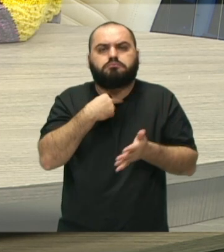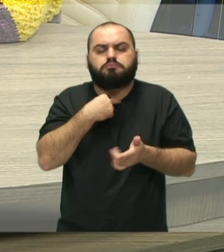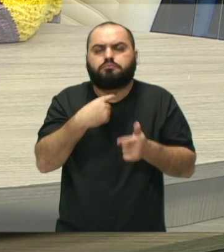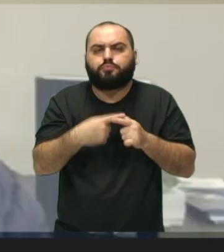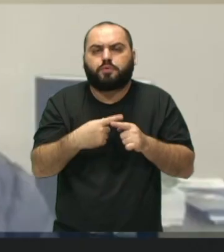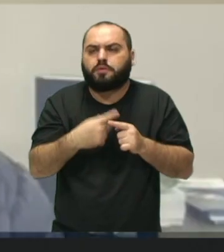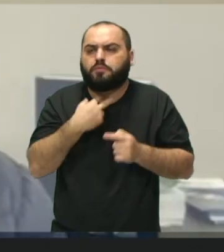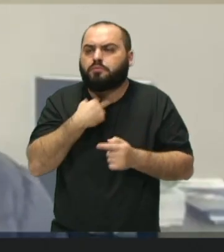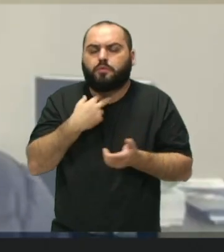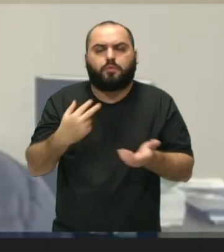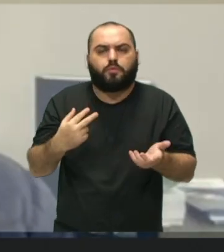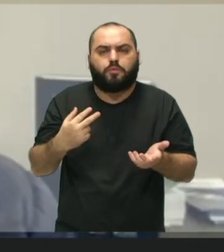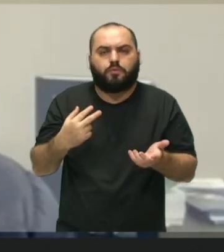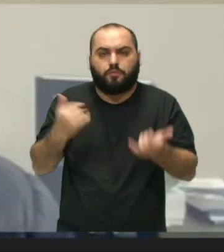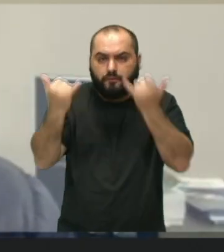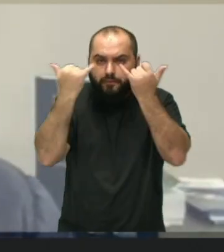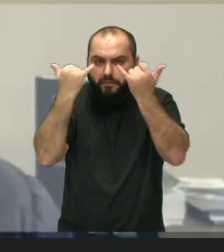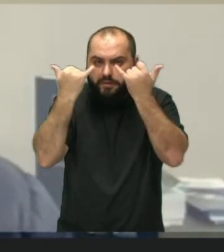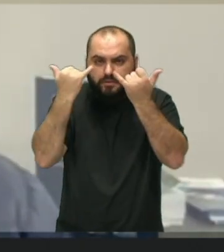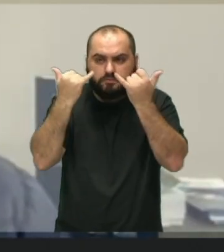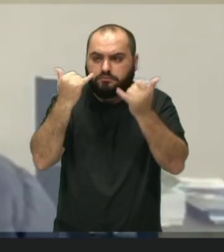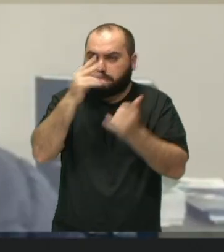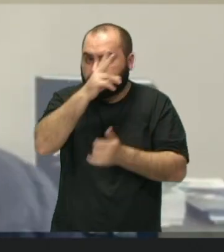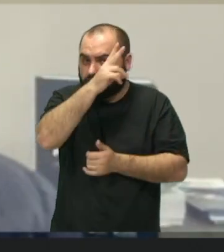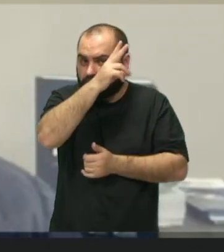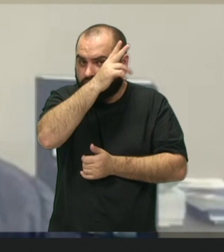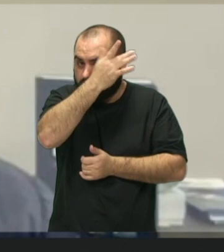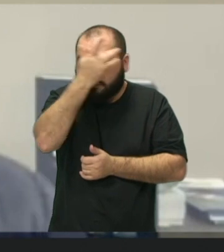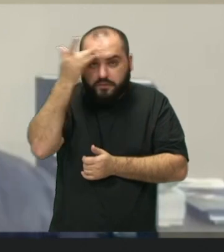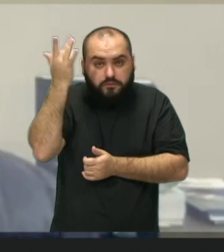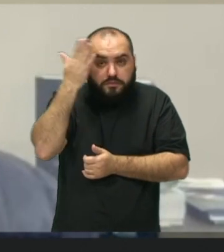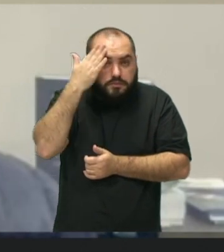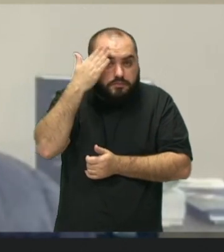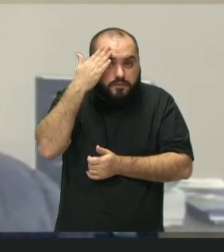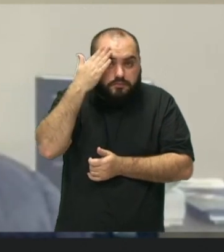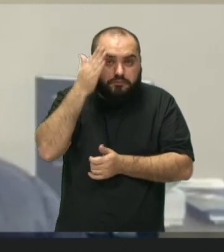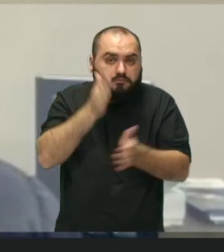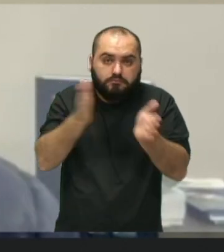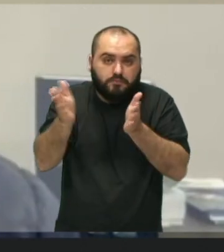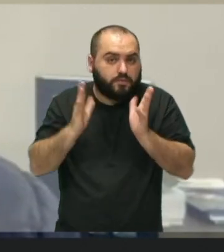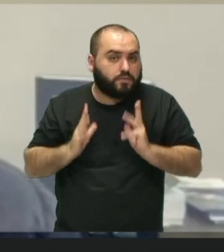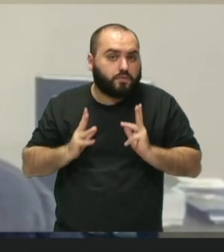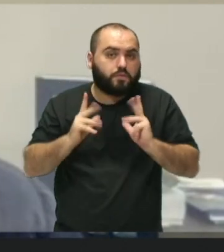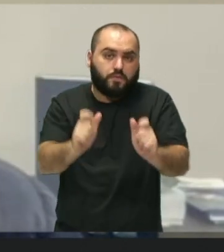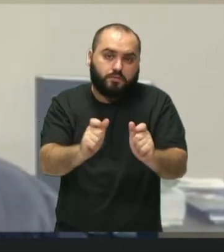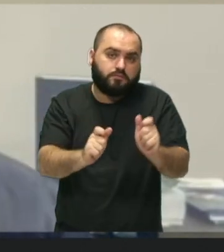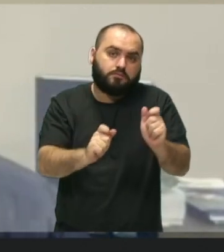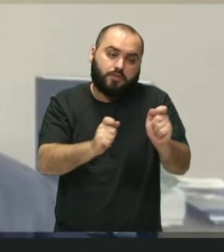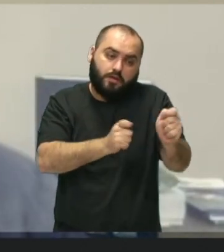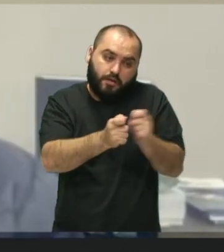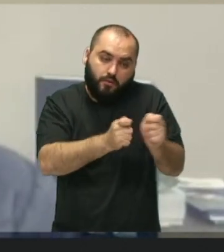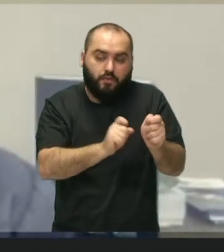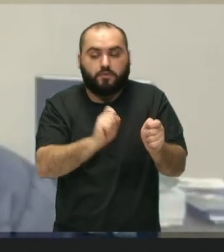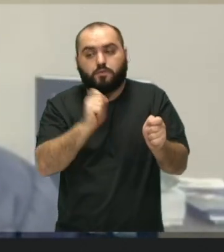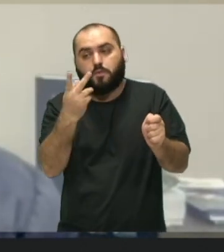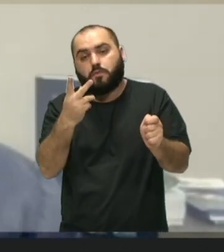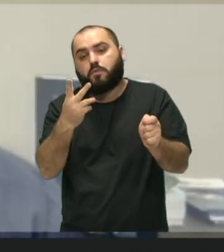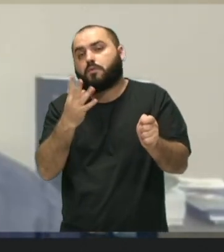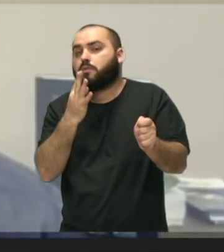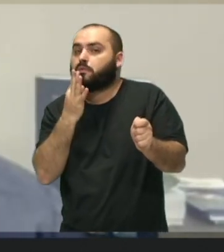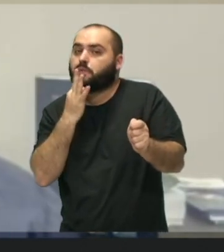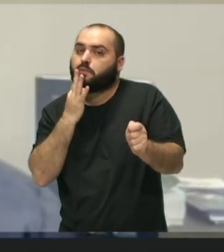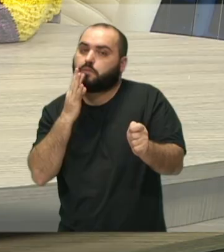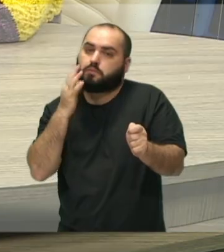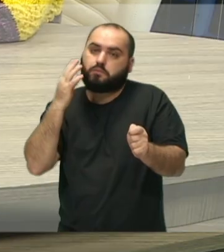licitação? Né? A informação é pública, a informação é acessível e é para todos, seja para fazer negócio ou para exercer